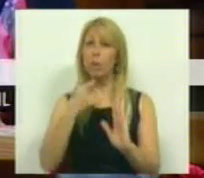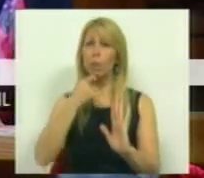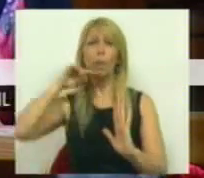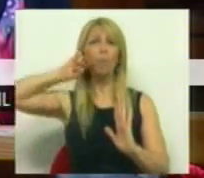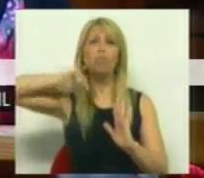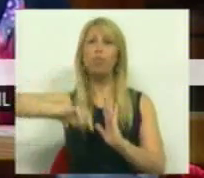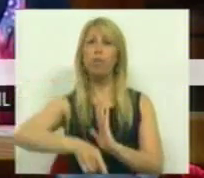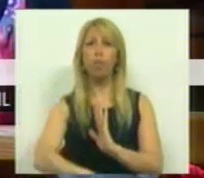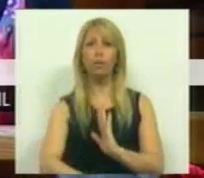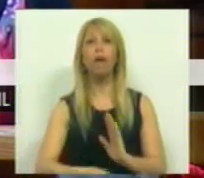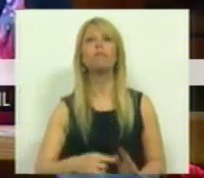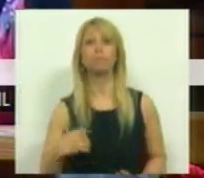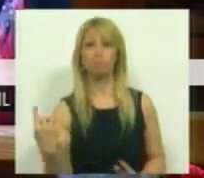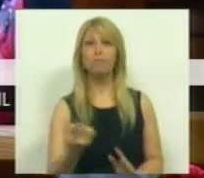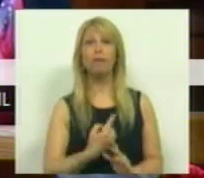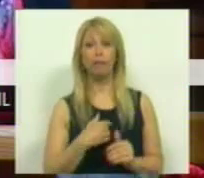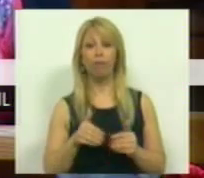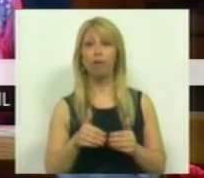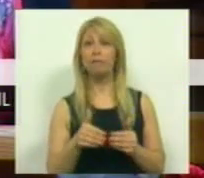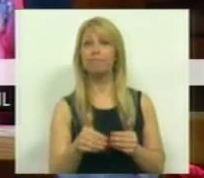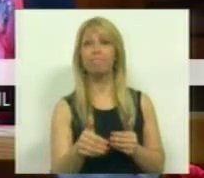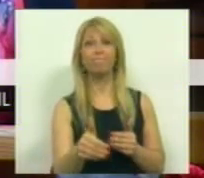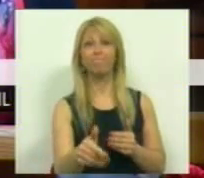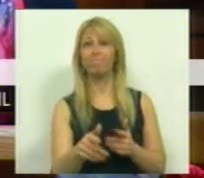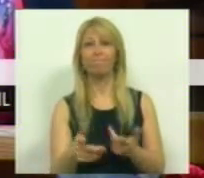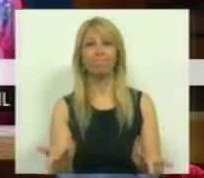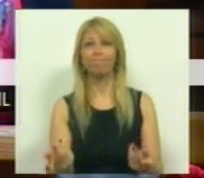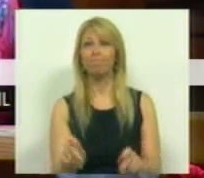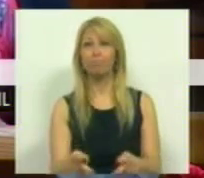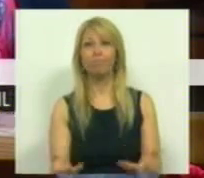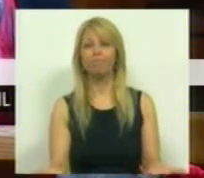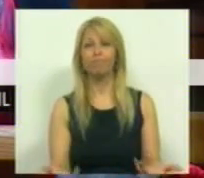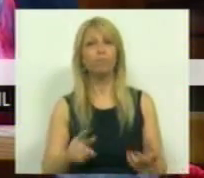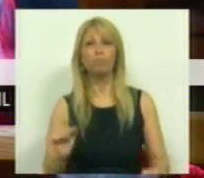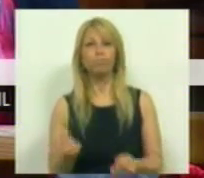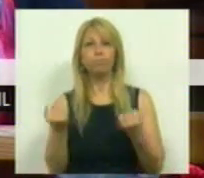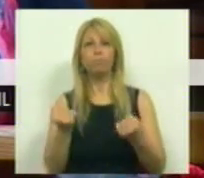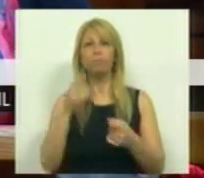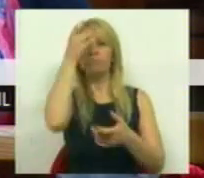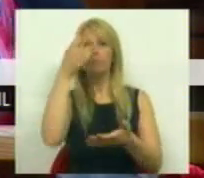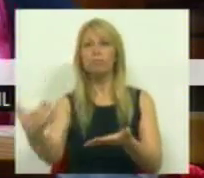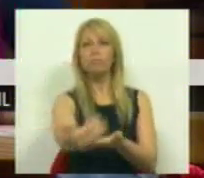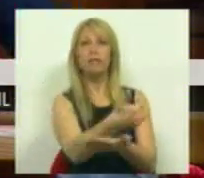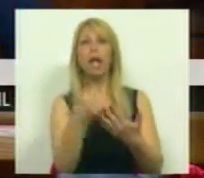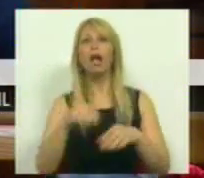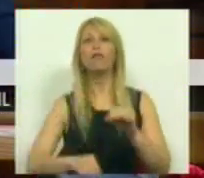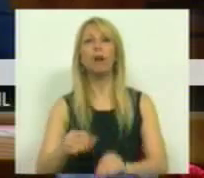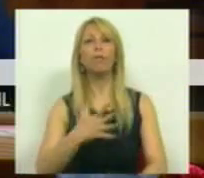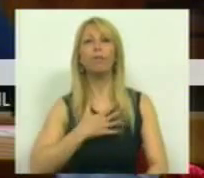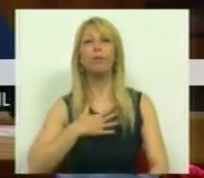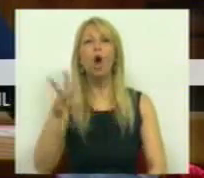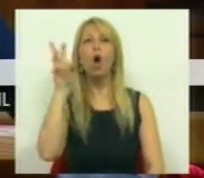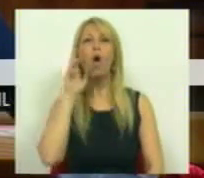profundíssima em que estamos a morrer. Recusaram o referendo. Não querem ouvir a